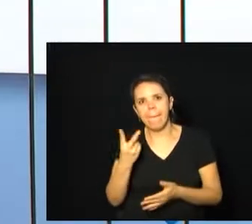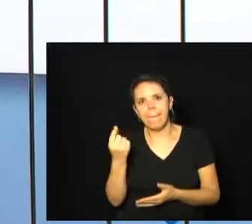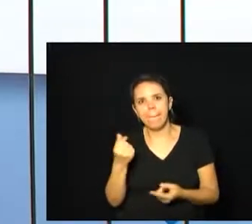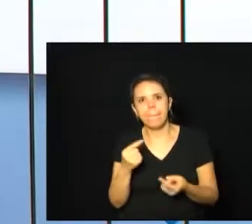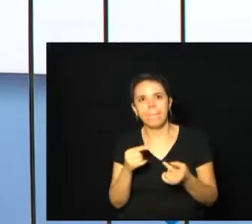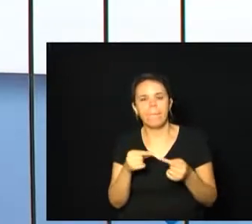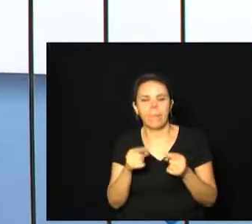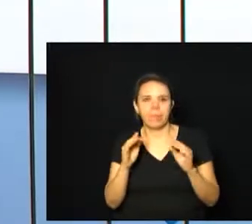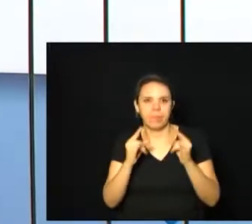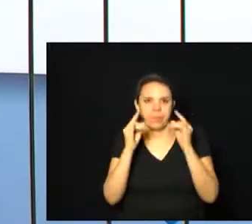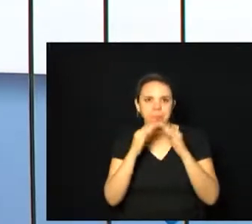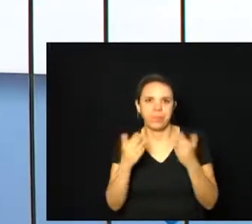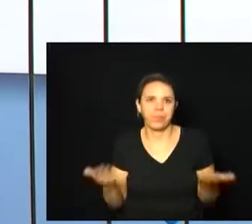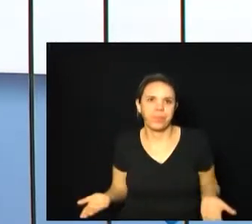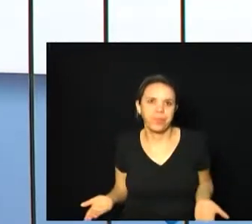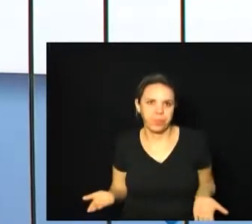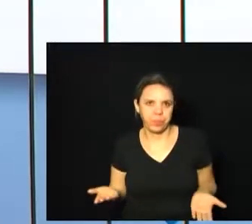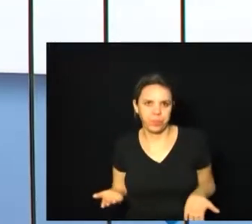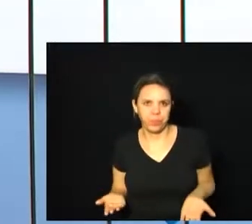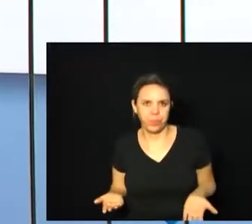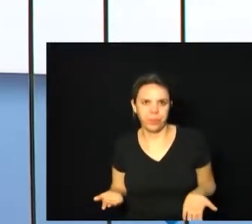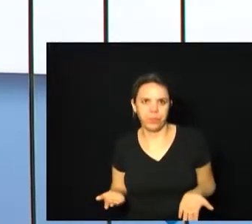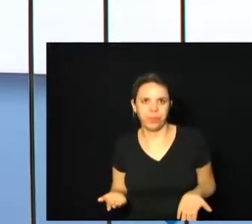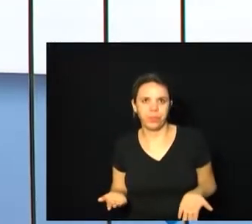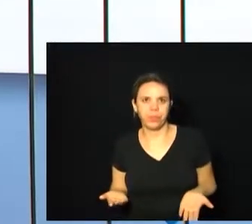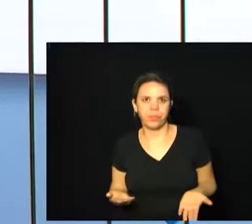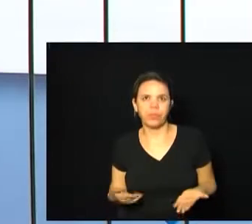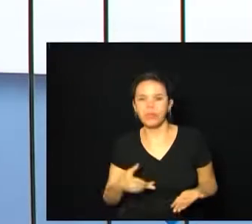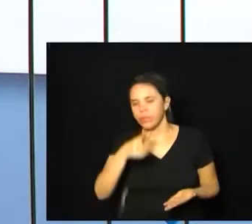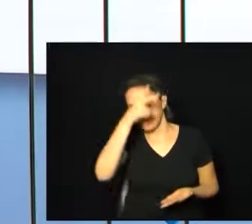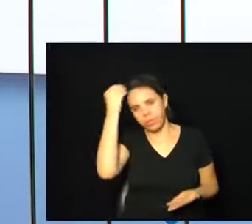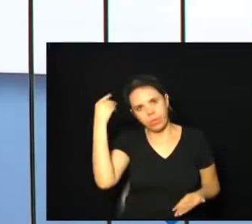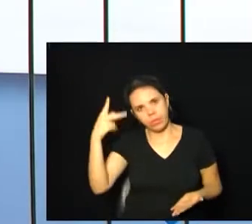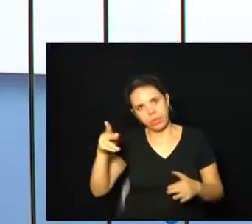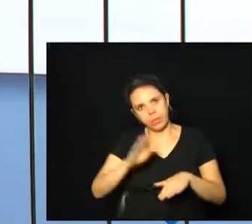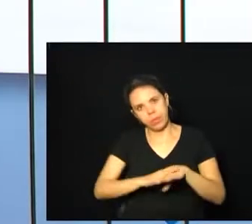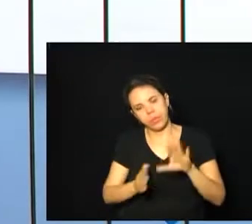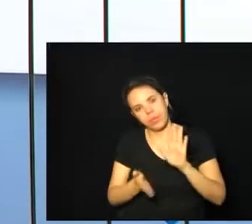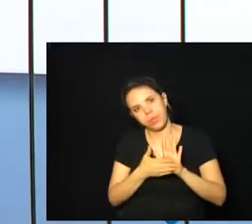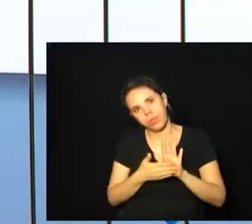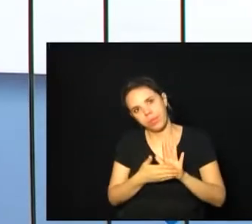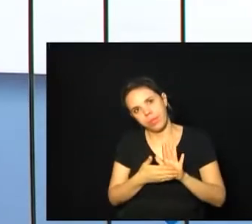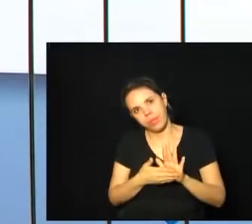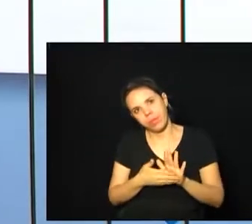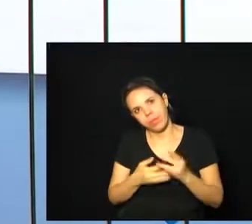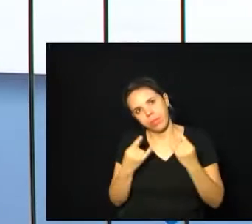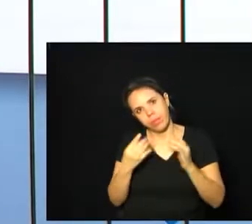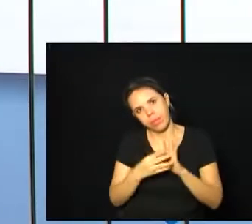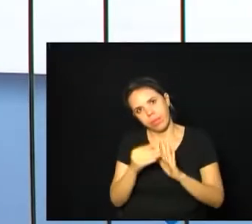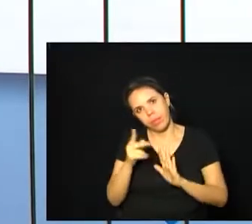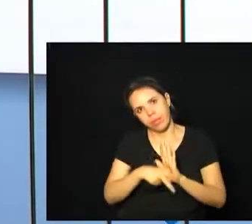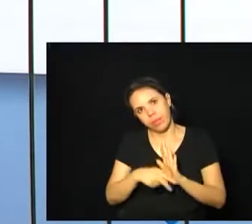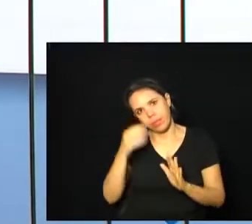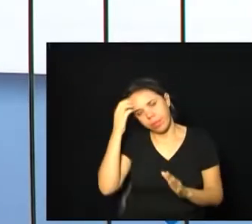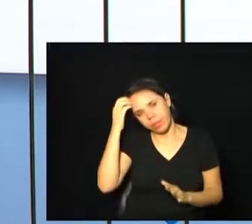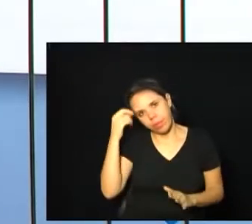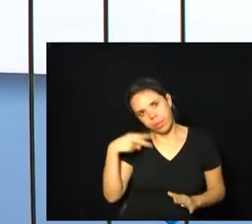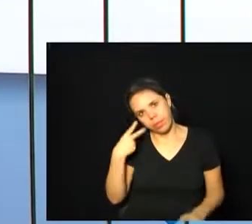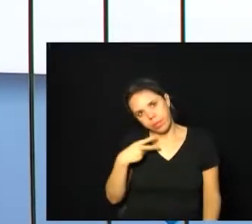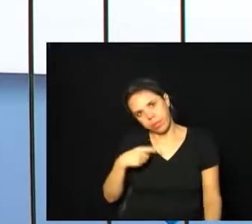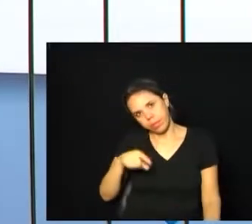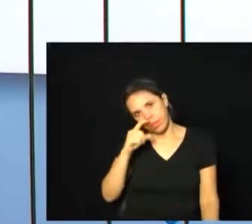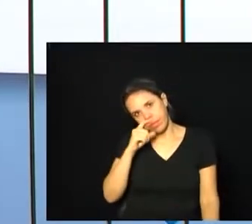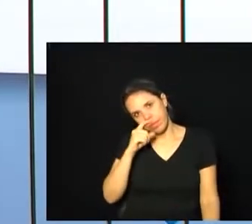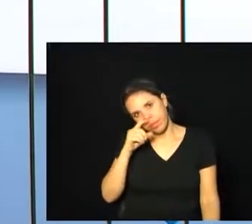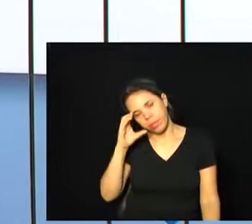venal do imóvel. Apesar de ser de autoria do Executivo, a proposta foi inspirada por um projeto dos vereadores Zé